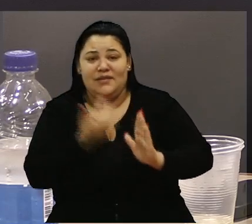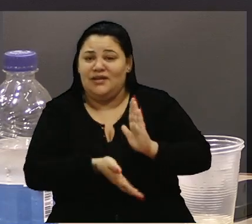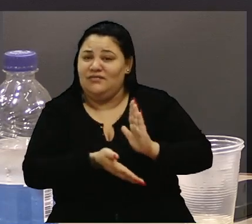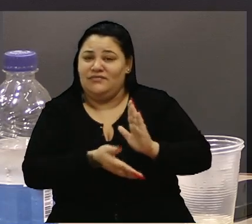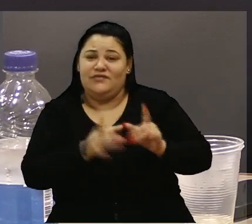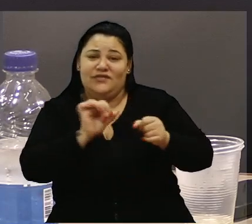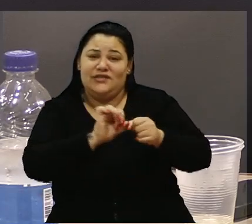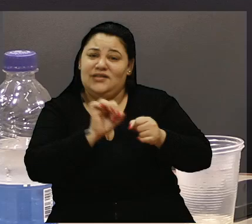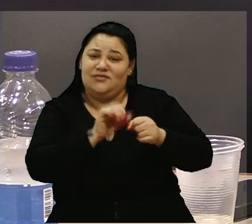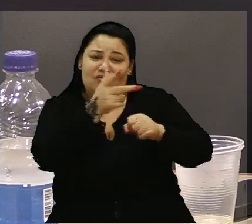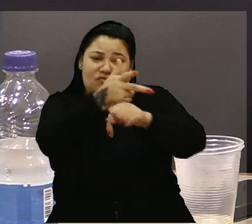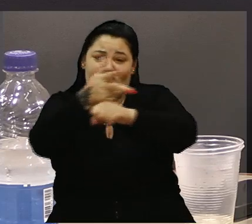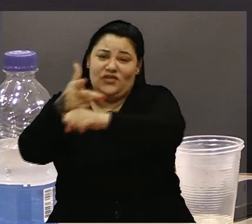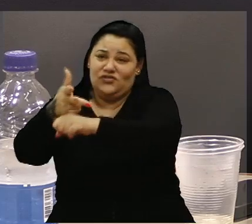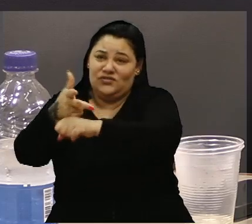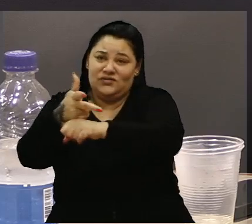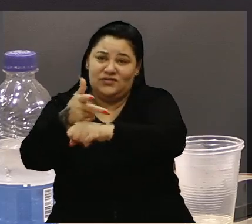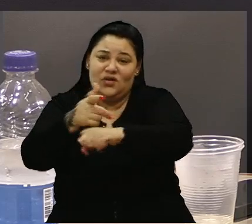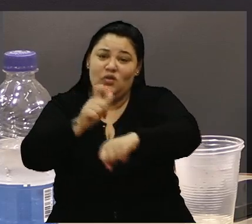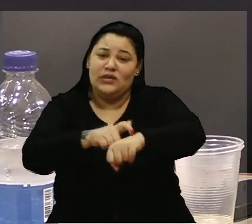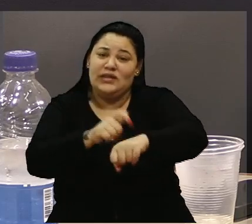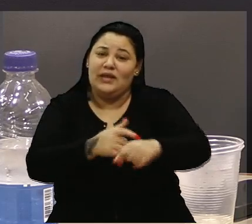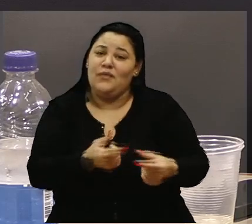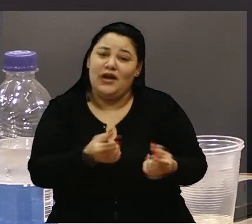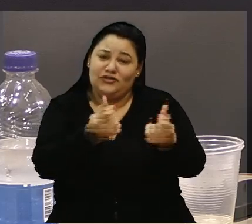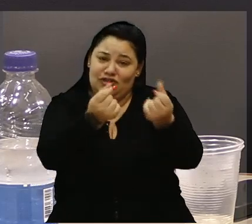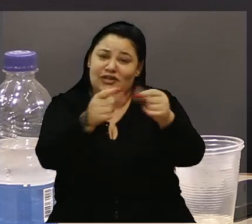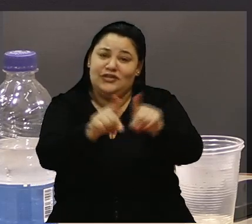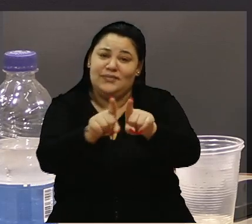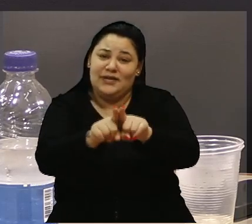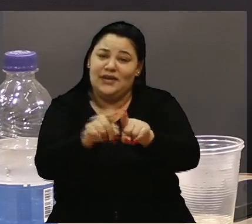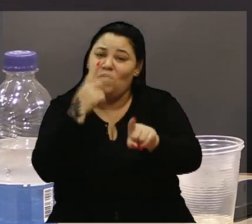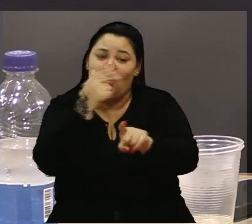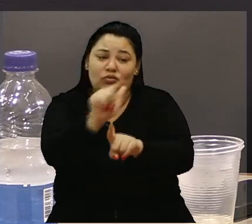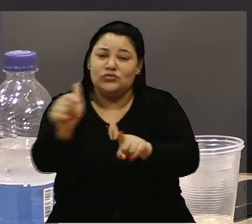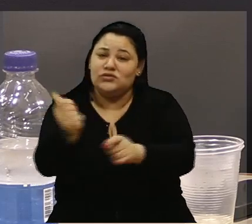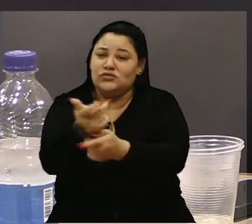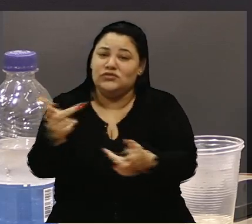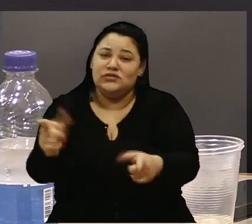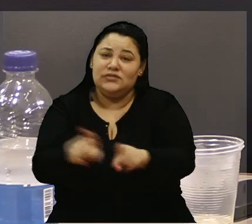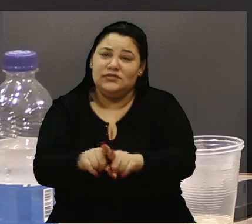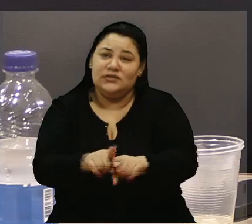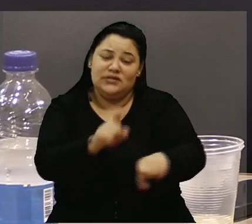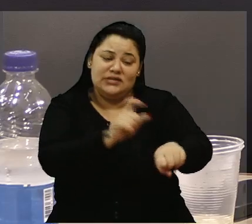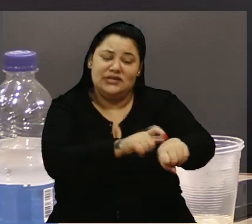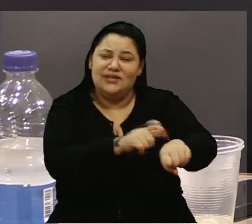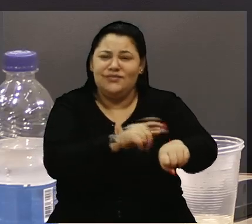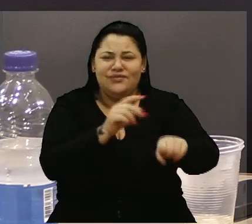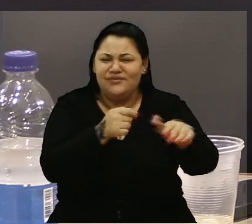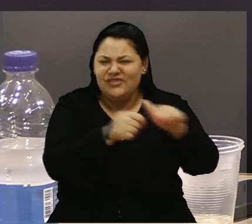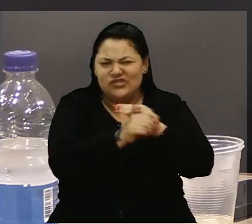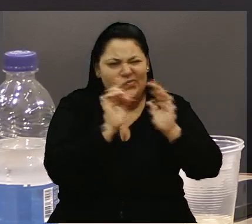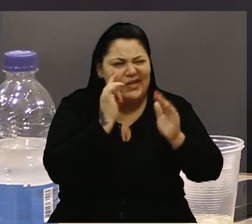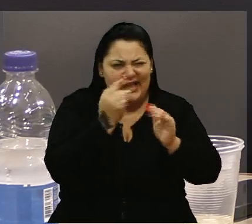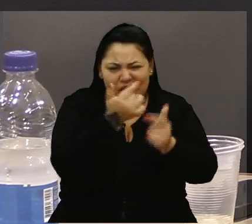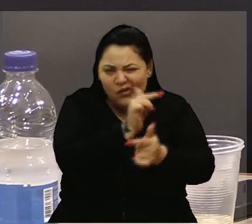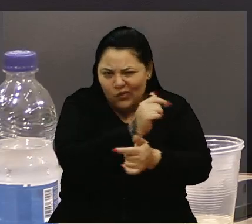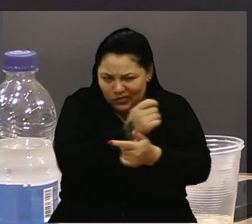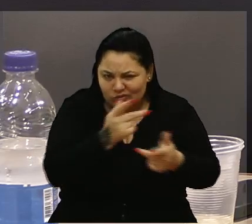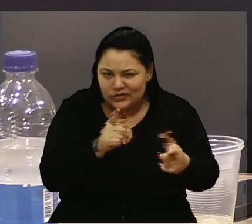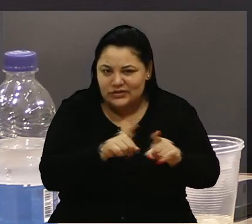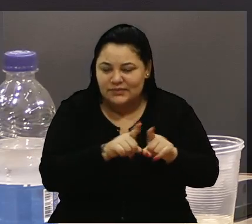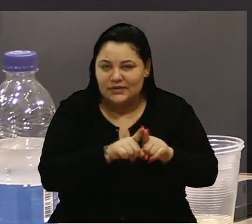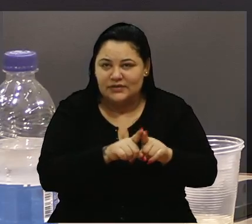né? O tempo é dinheiro também, como as outras coisas são. Então esse tempo talvez podia investir numa ideia, alguma outra coisa. Já foram